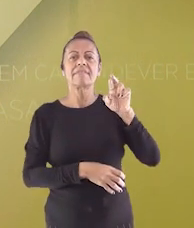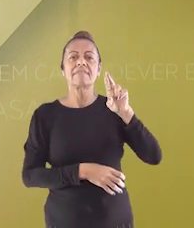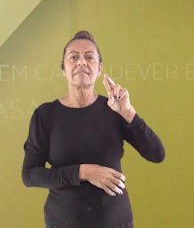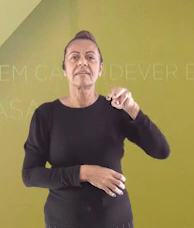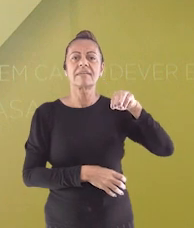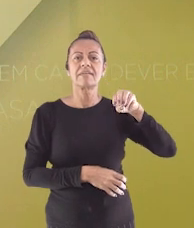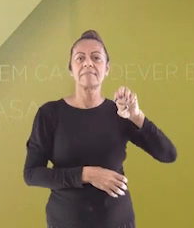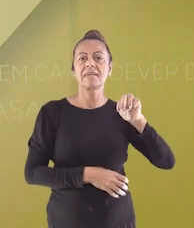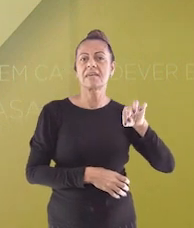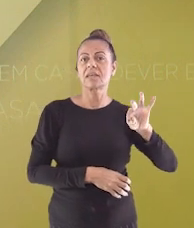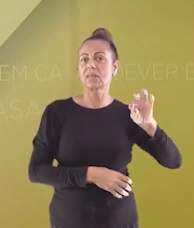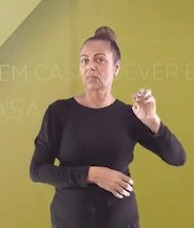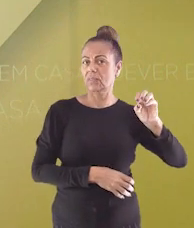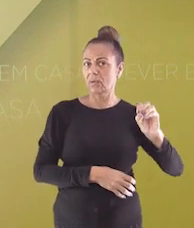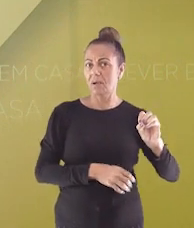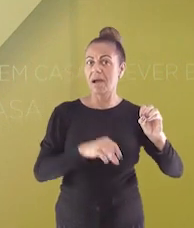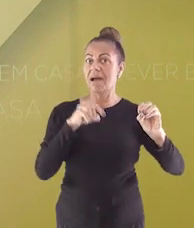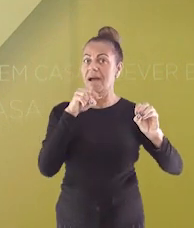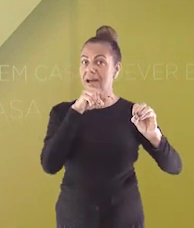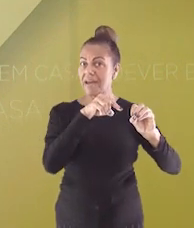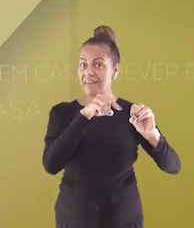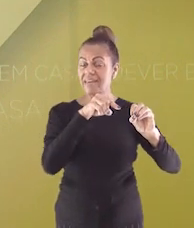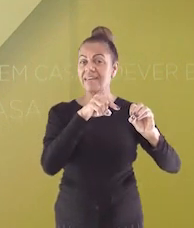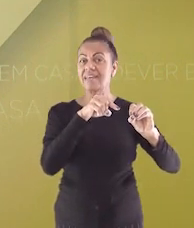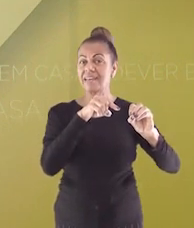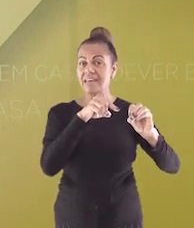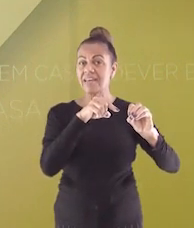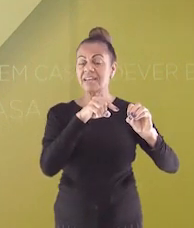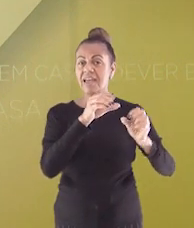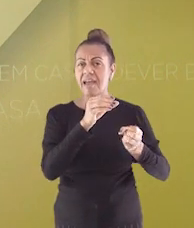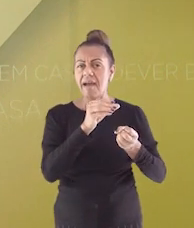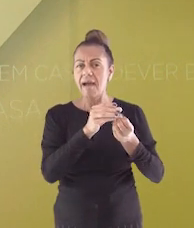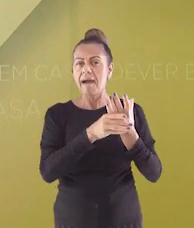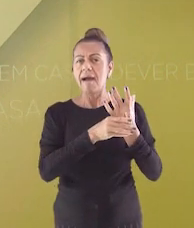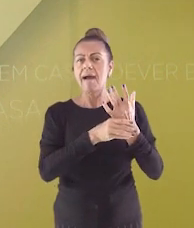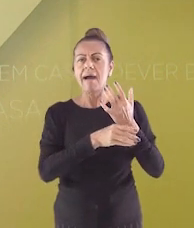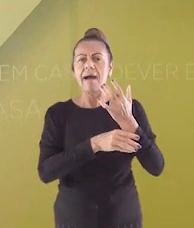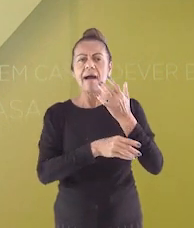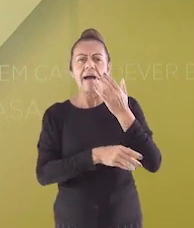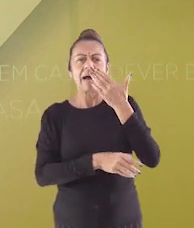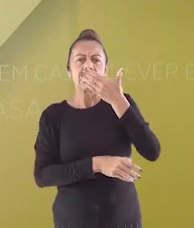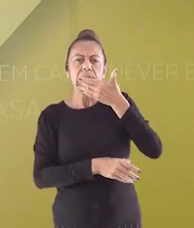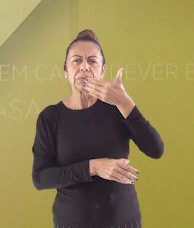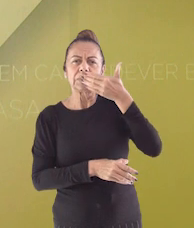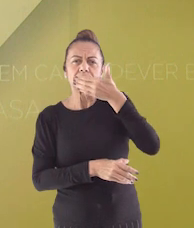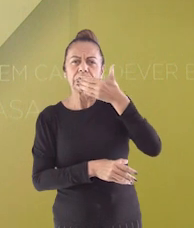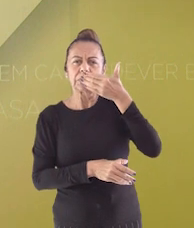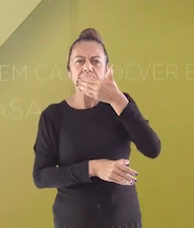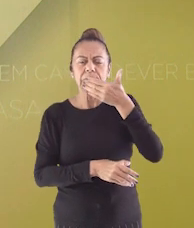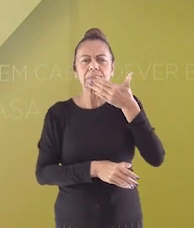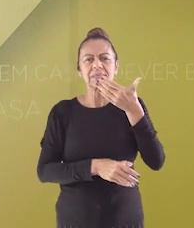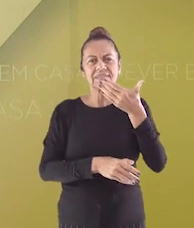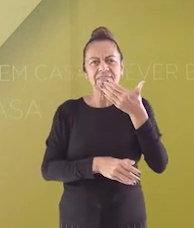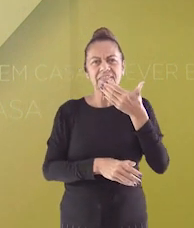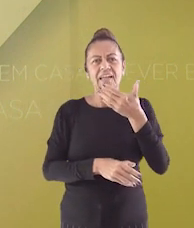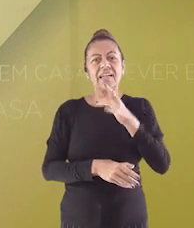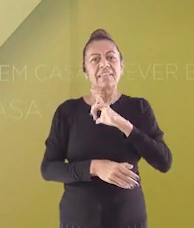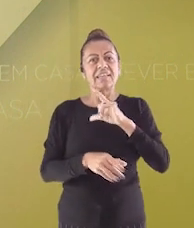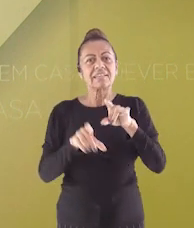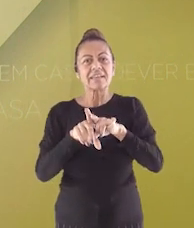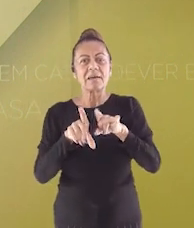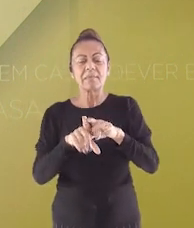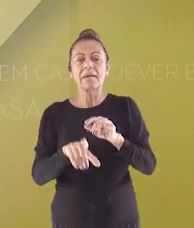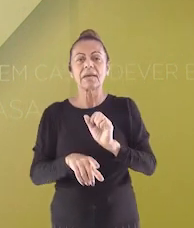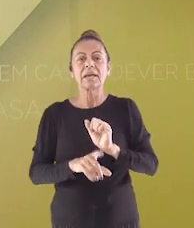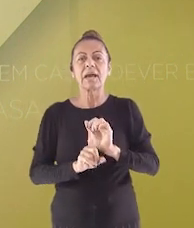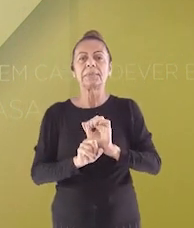massa de pão reage com o açúcar e ele libera gás e álcool. O gás